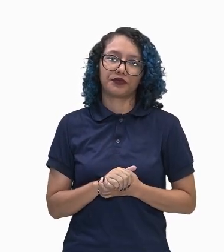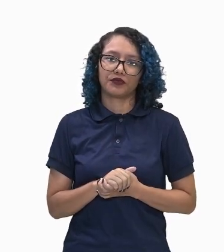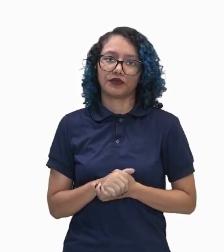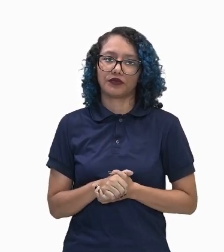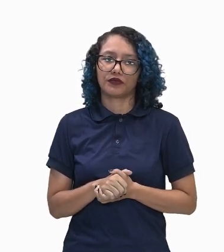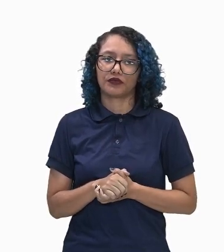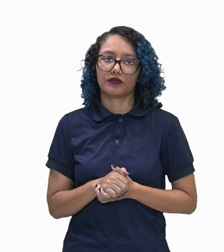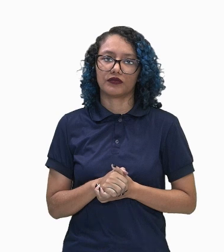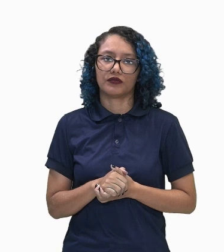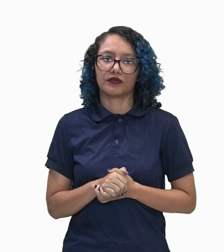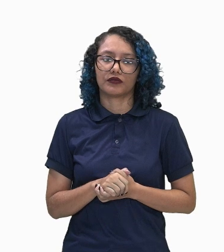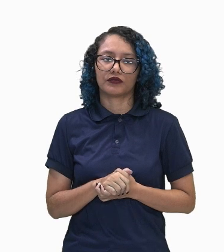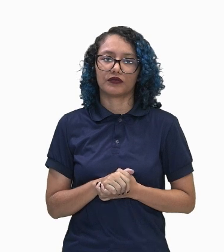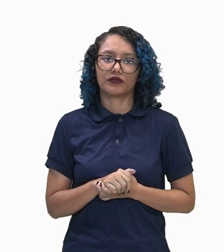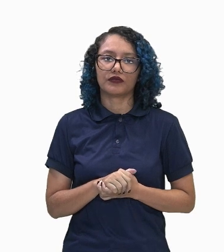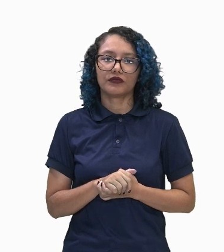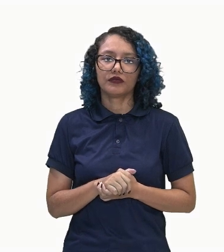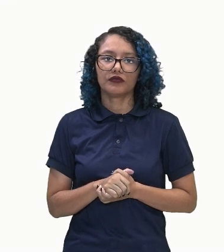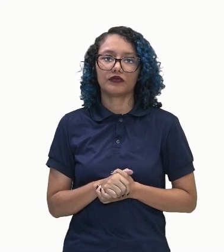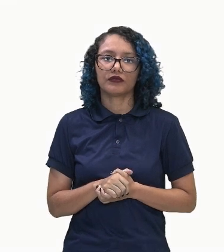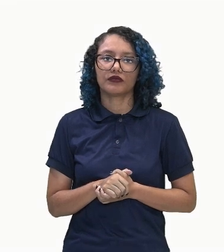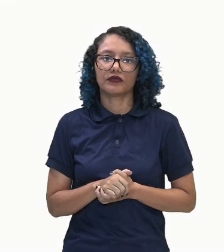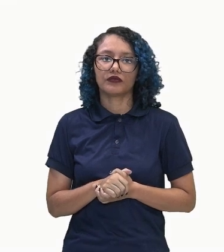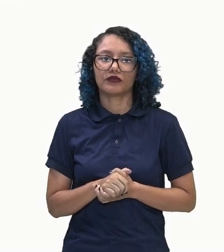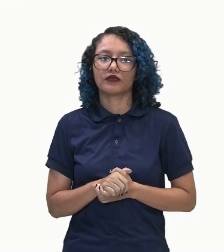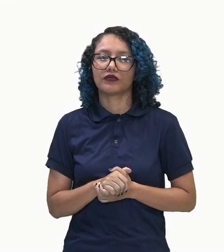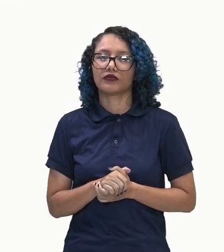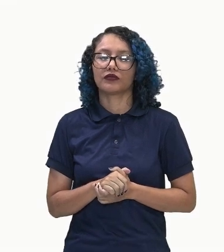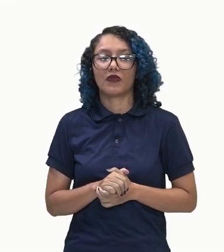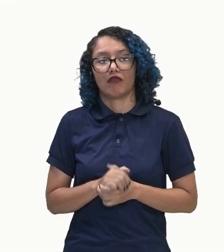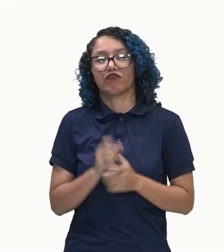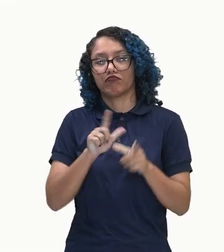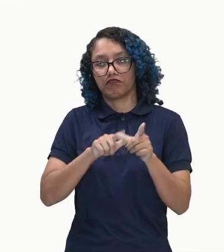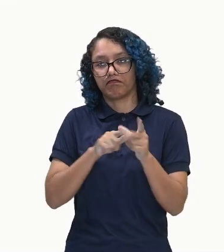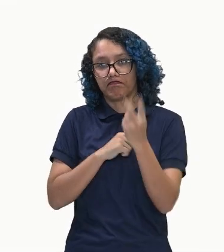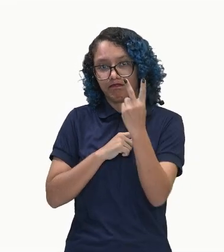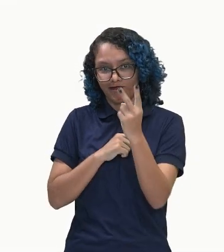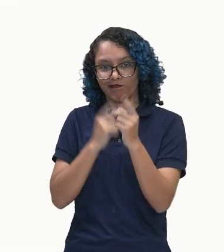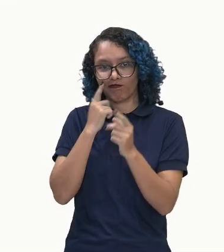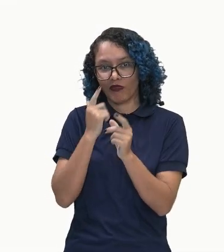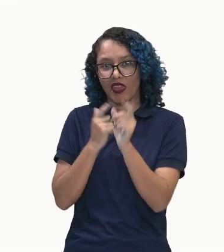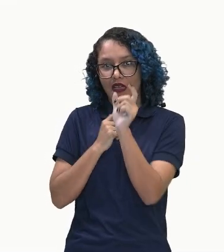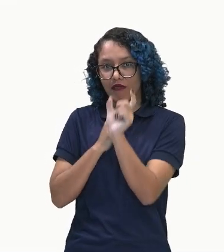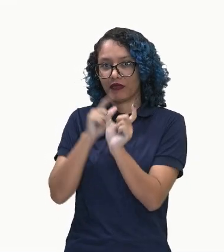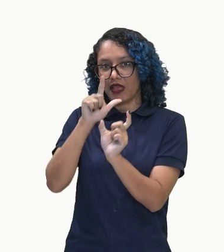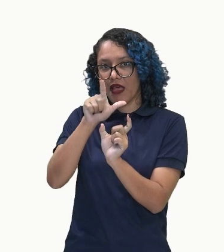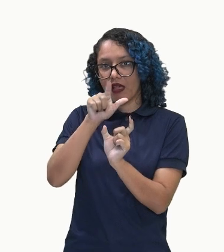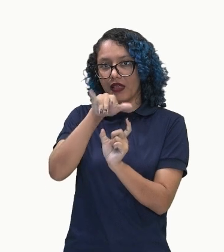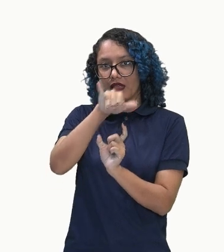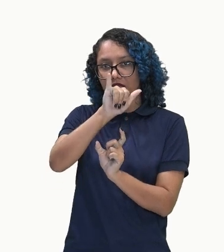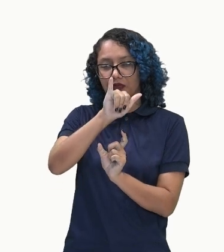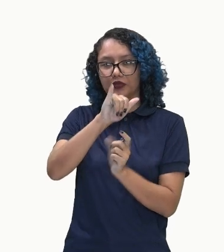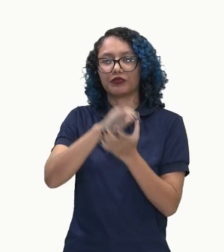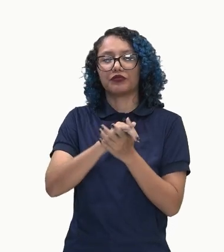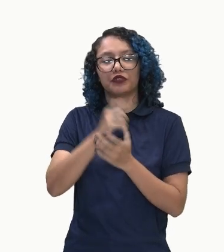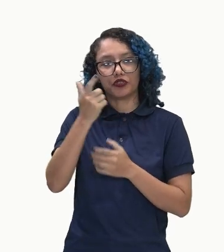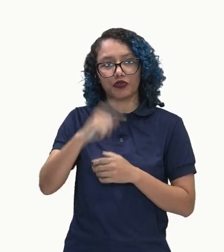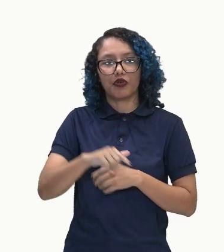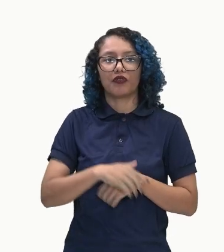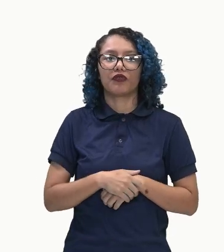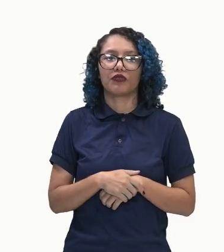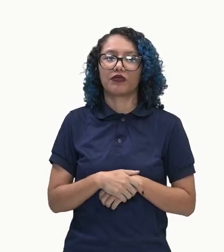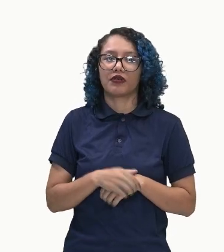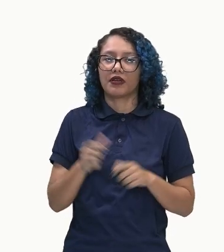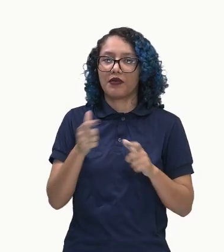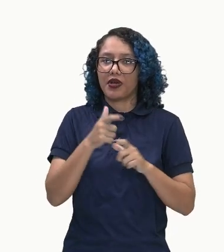ly ending. Nós temos então esses duas letras aqui, né? E reiterando que, na maioria das vezes, os advérbios em